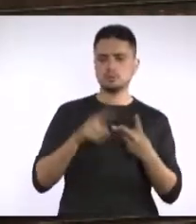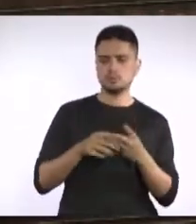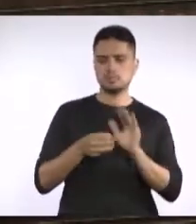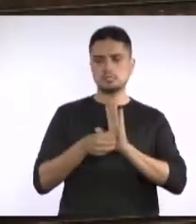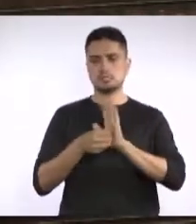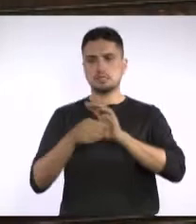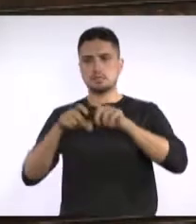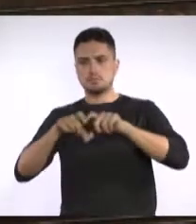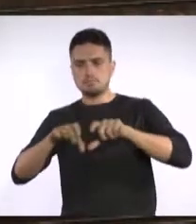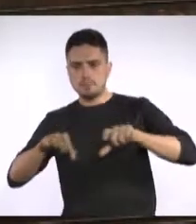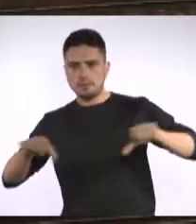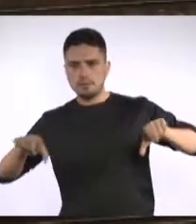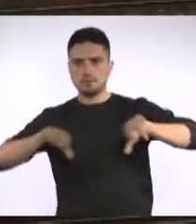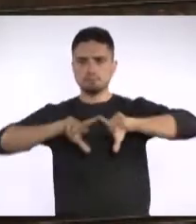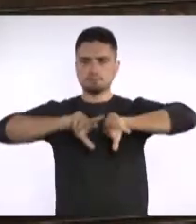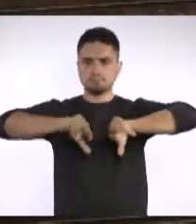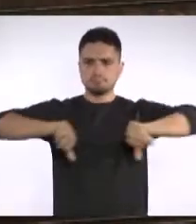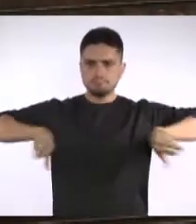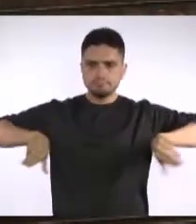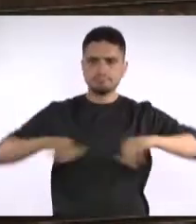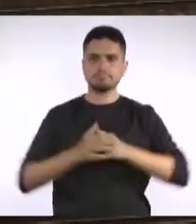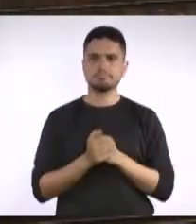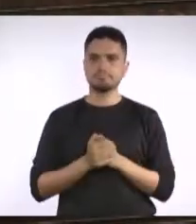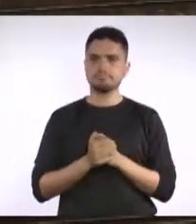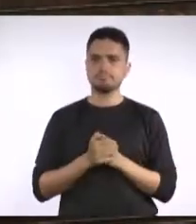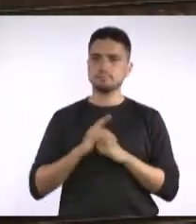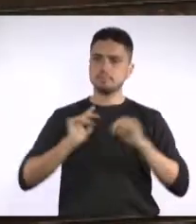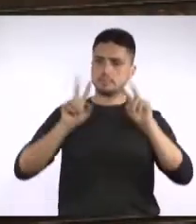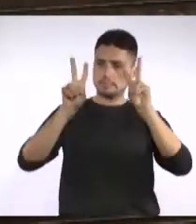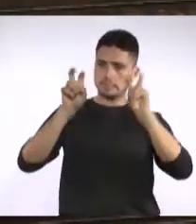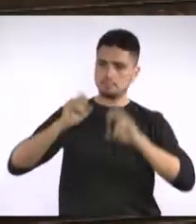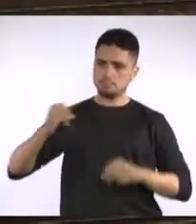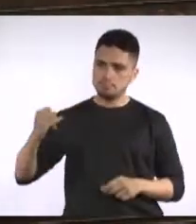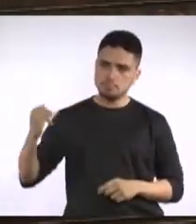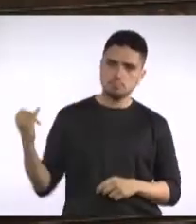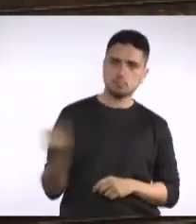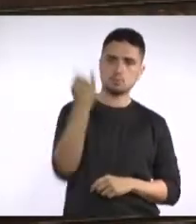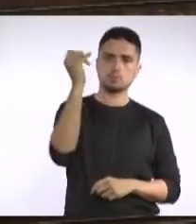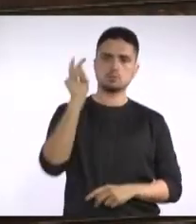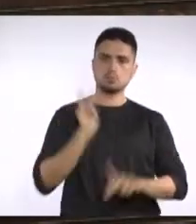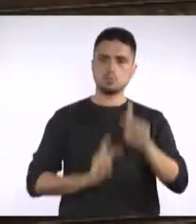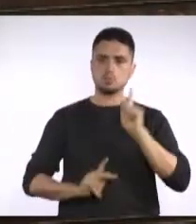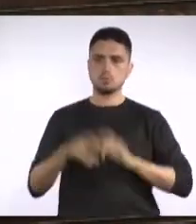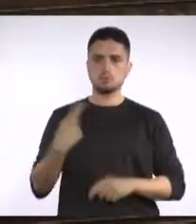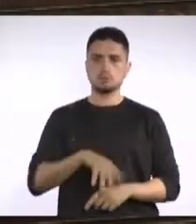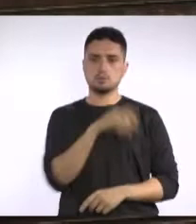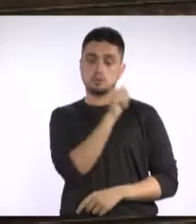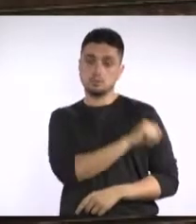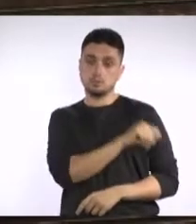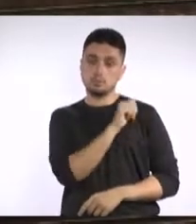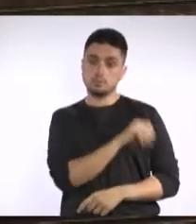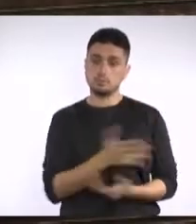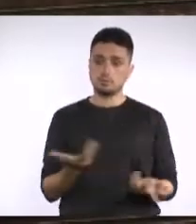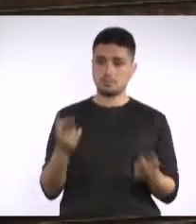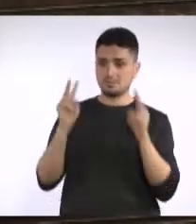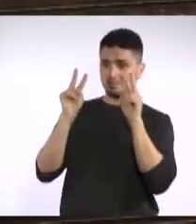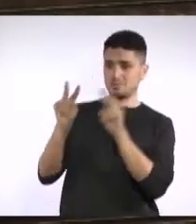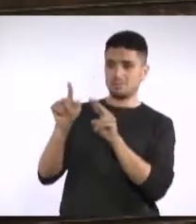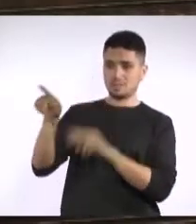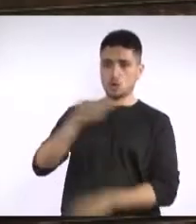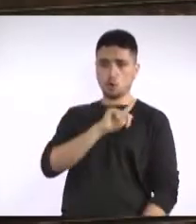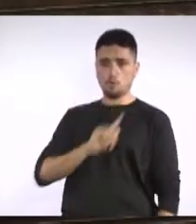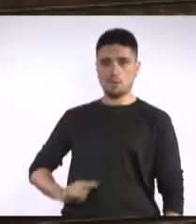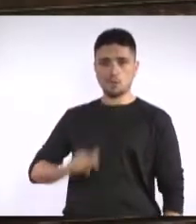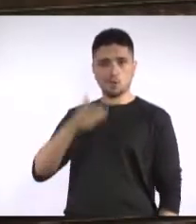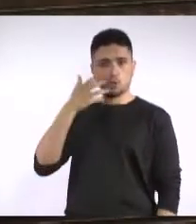são fundamentais para a população do Estado do Rio de Janeiro e que a gente vê o governador Witzel muito